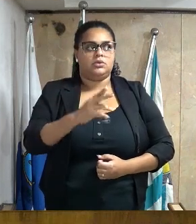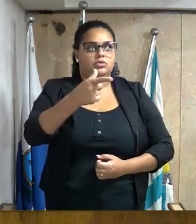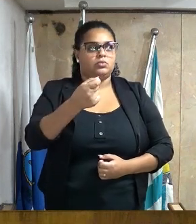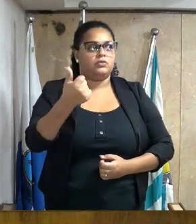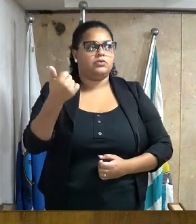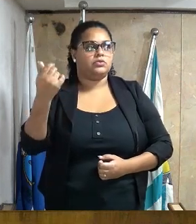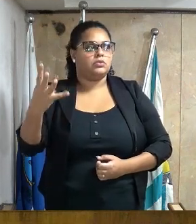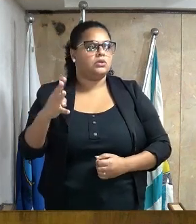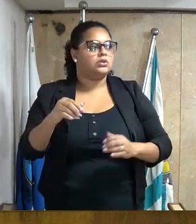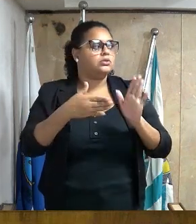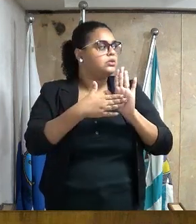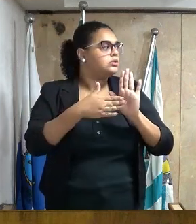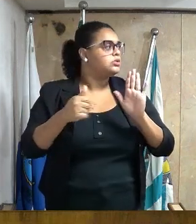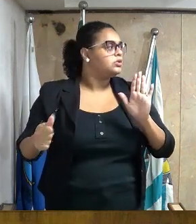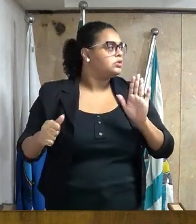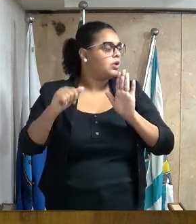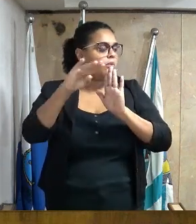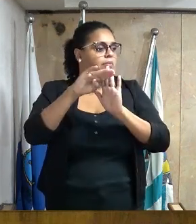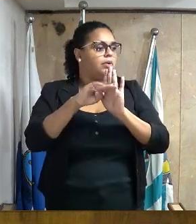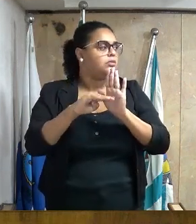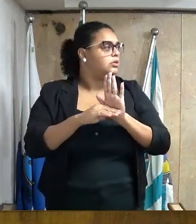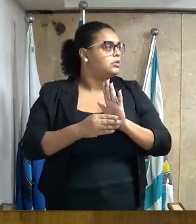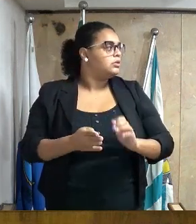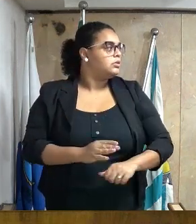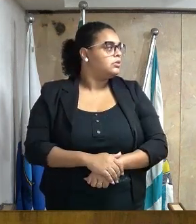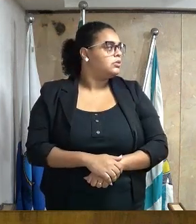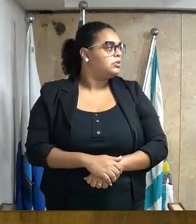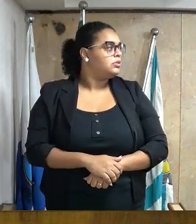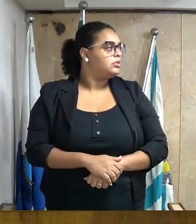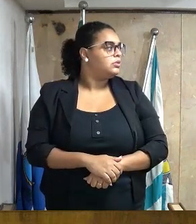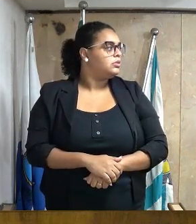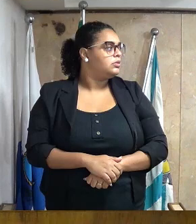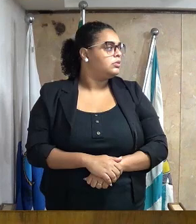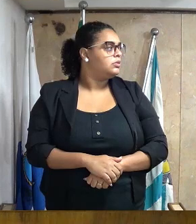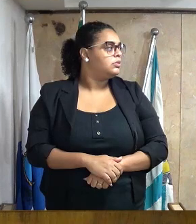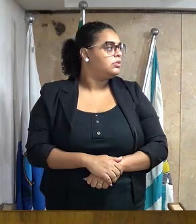7.540/2024 está sendo retirada de pauta